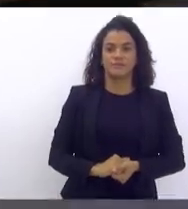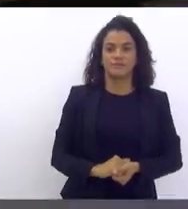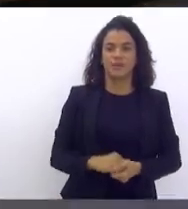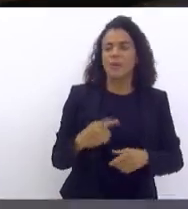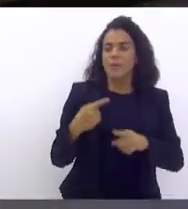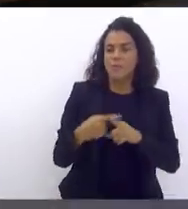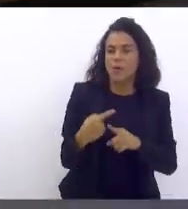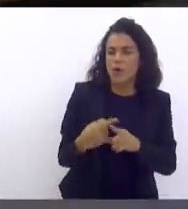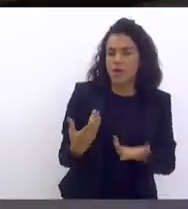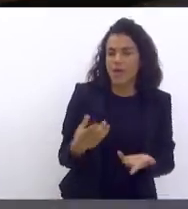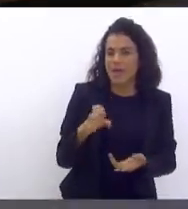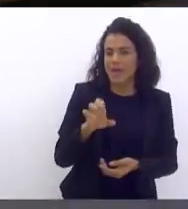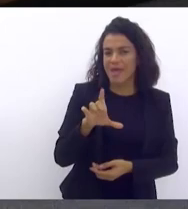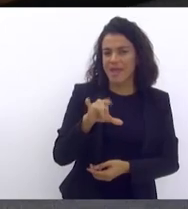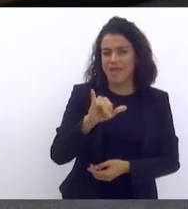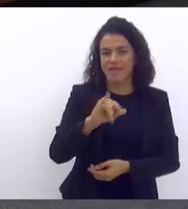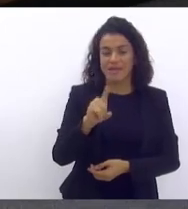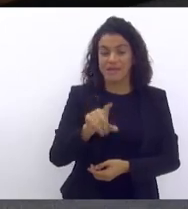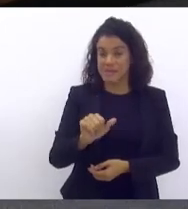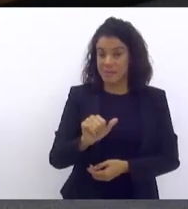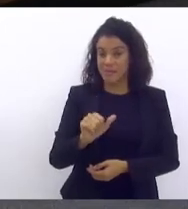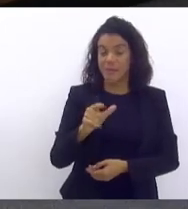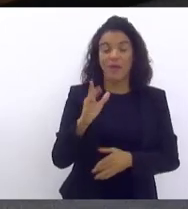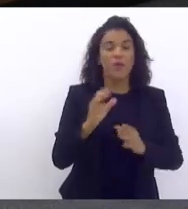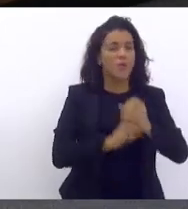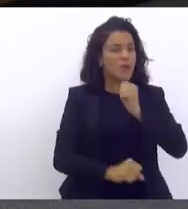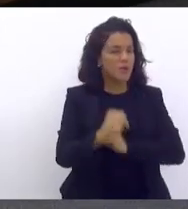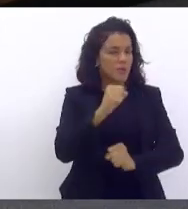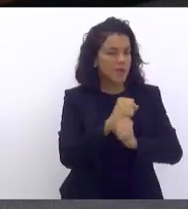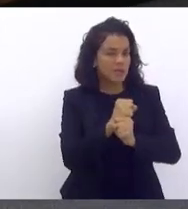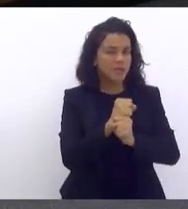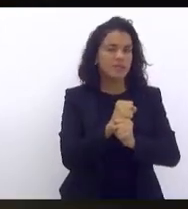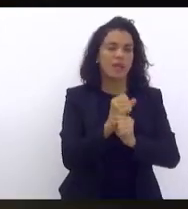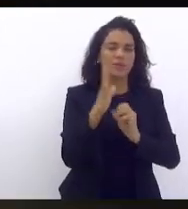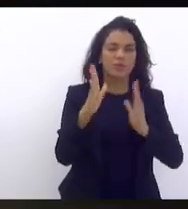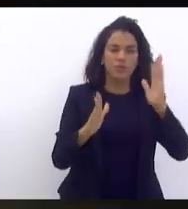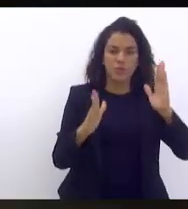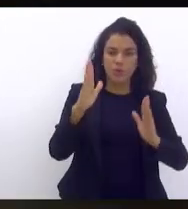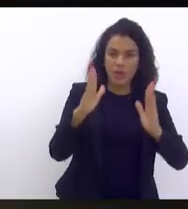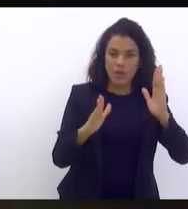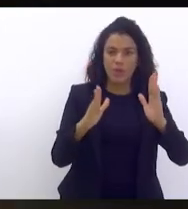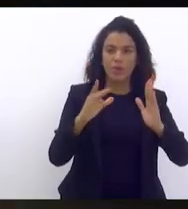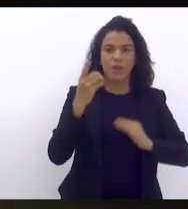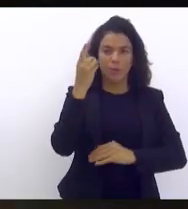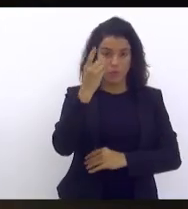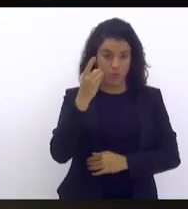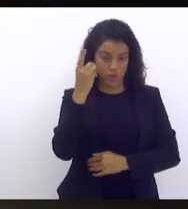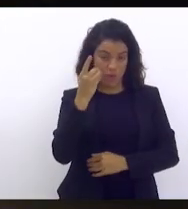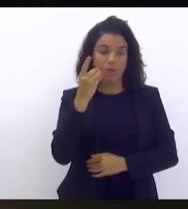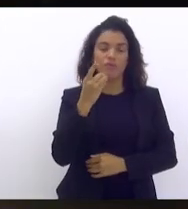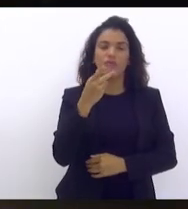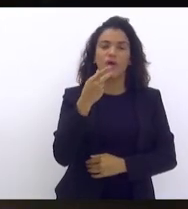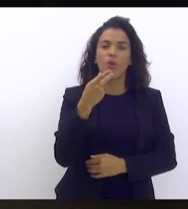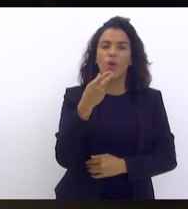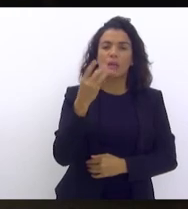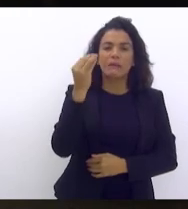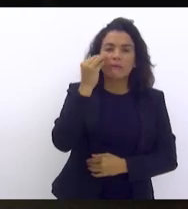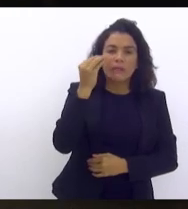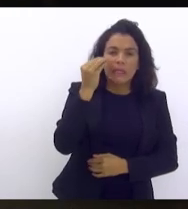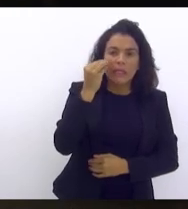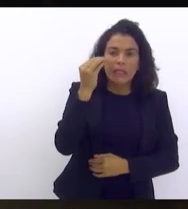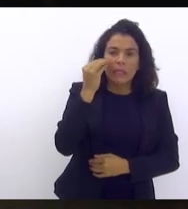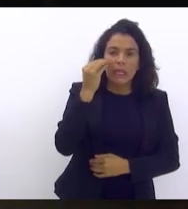Por que Elis Abrantes? Porque no ano passado, no meio daquela briga, que o nobre deputado disse que estava tentando derrubar